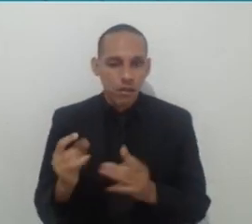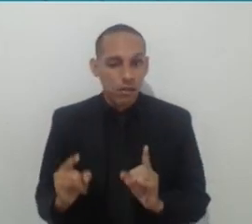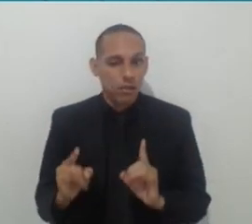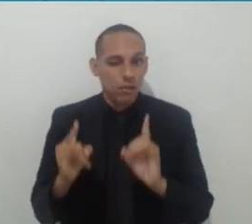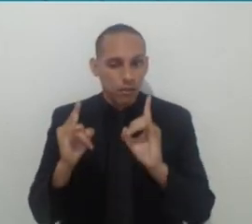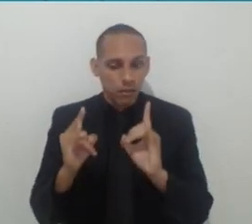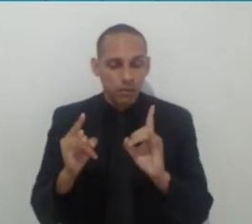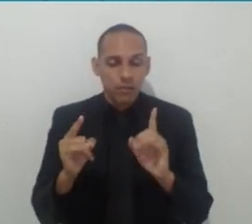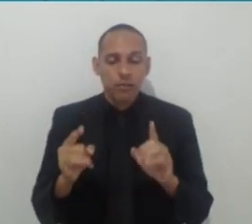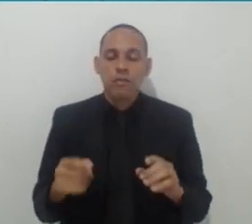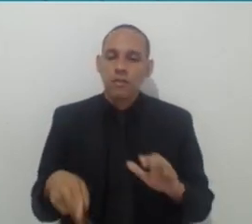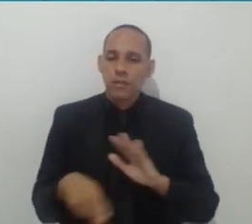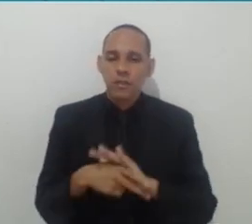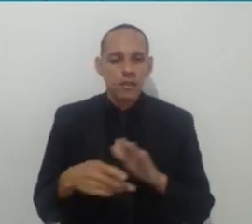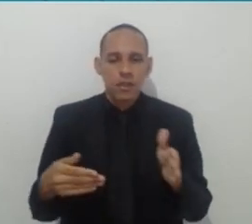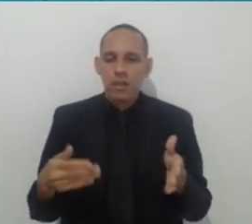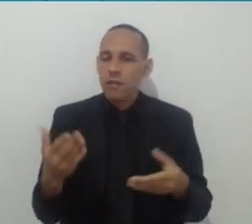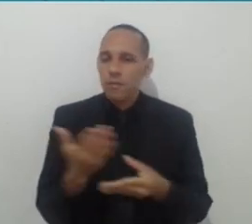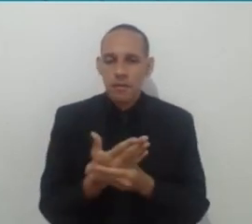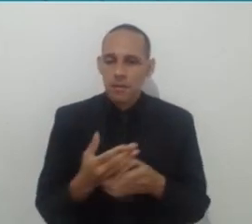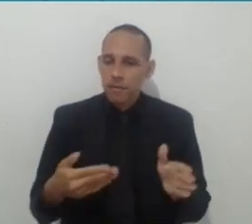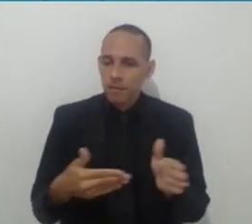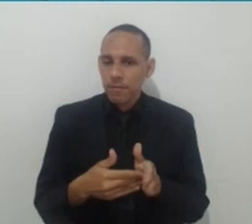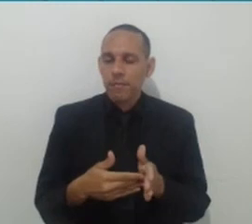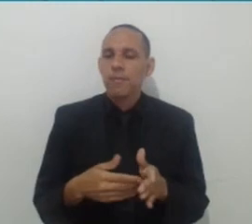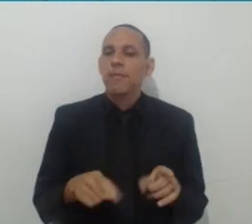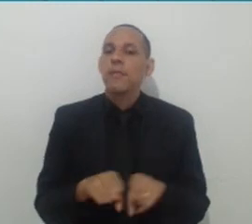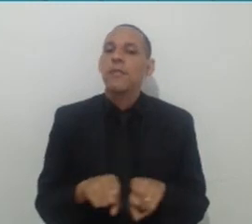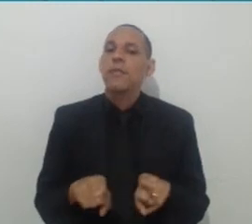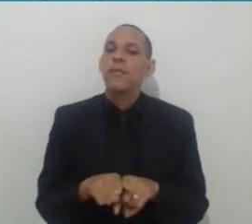objeto ali já extinta a apólice pública do seguro habitacional.